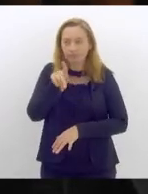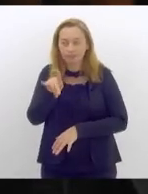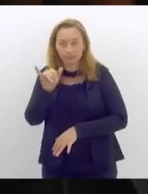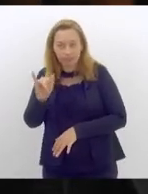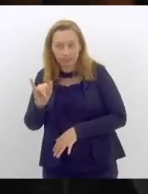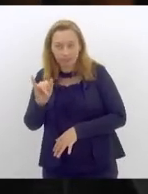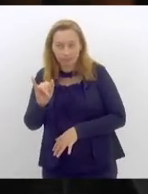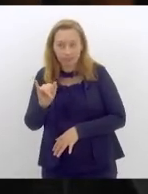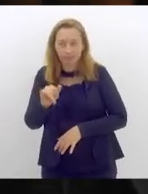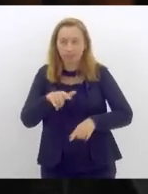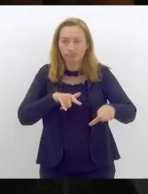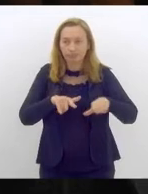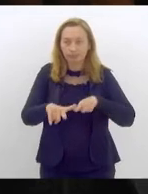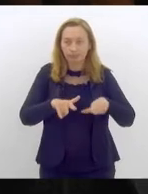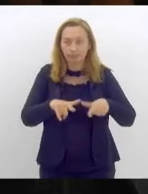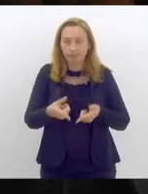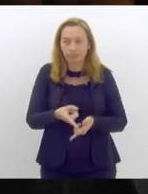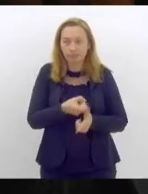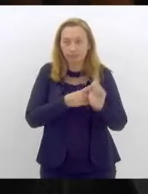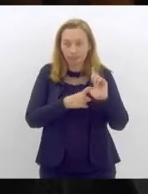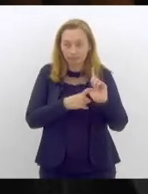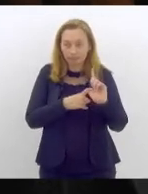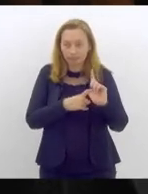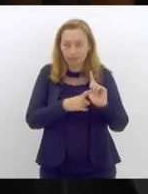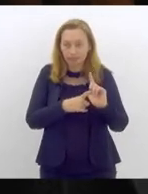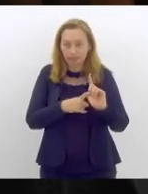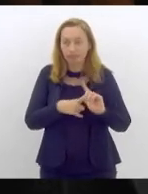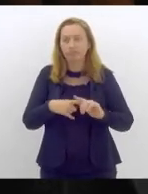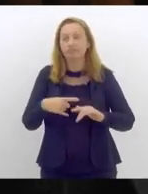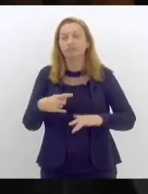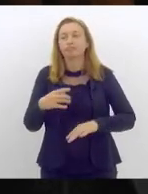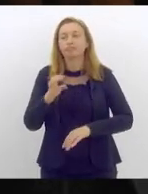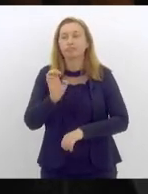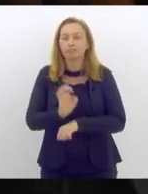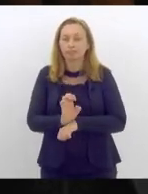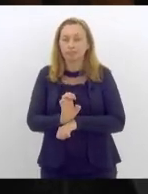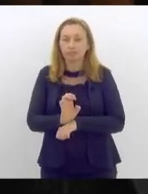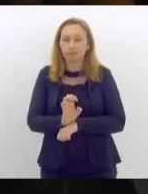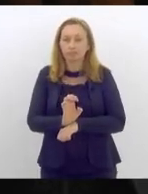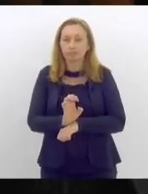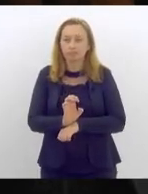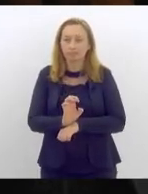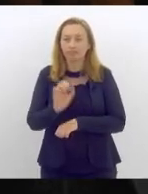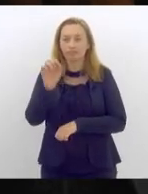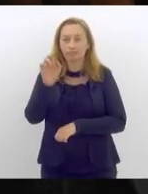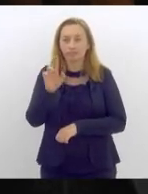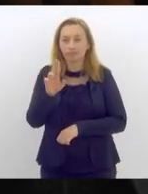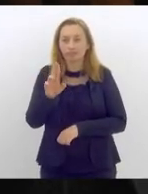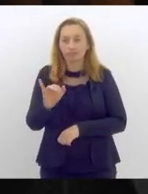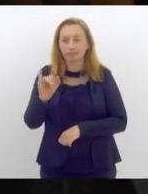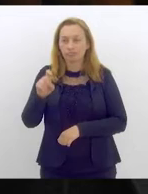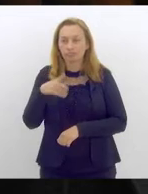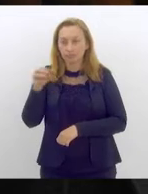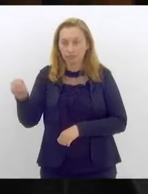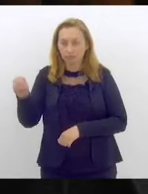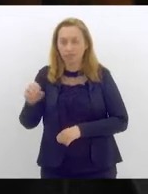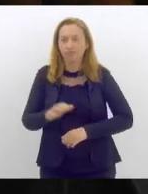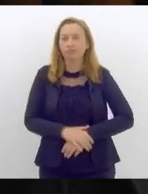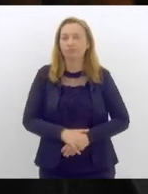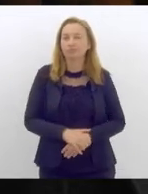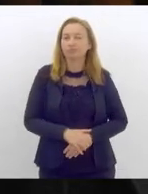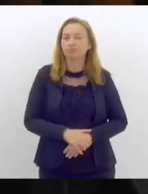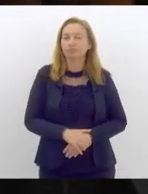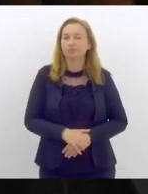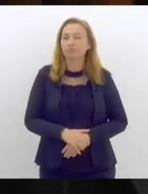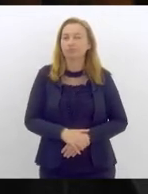do serviço da dívida do estado com a união e por mais